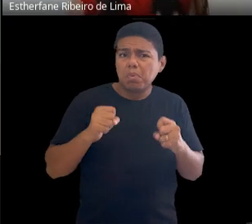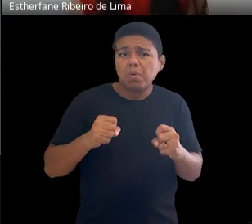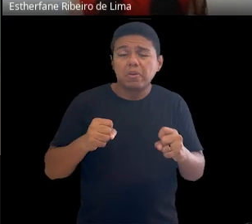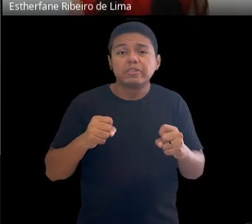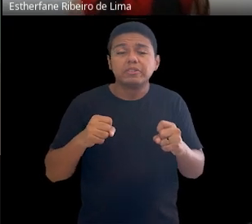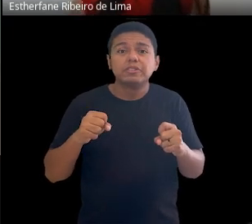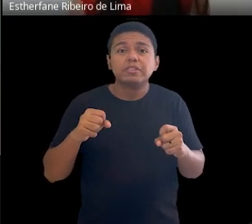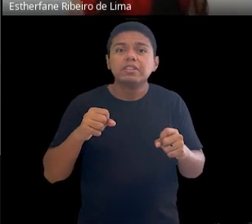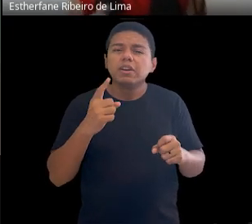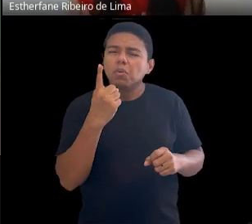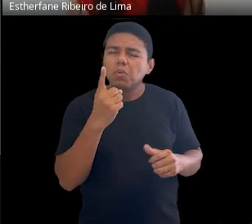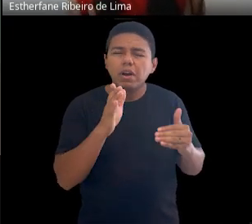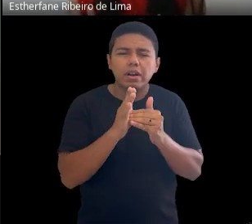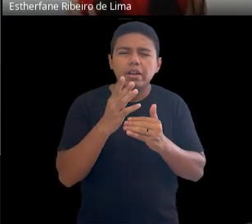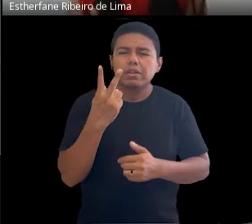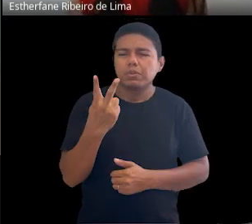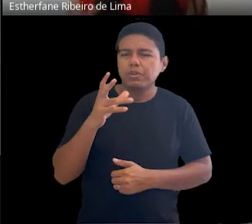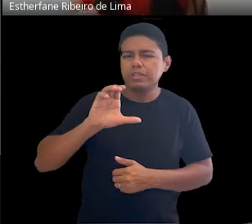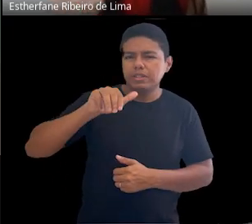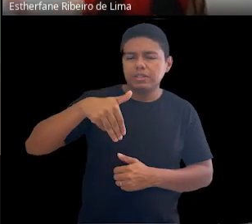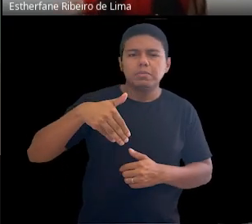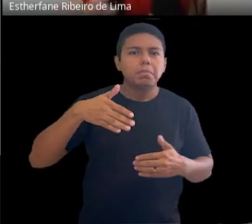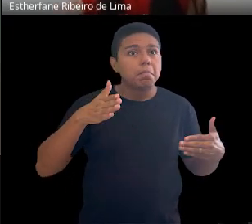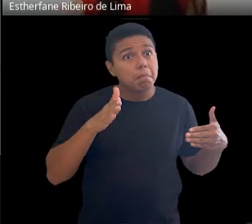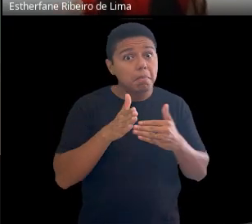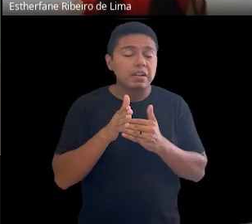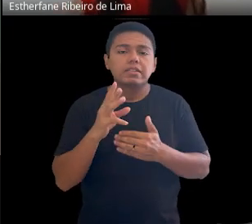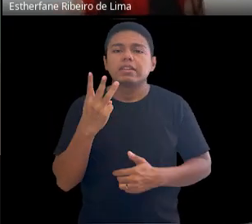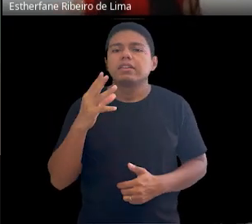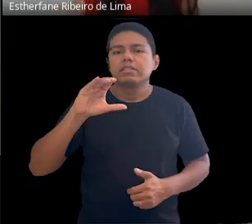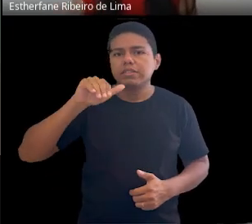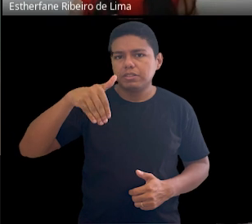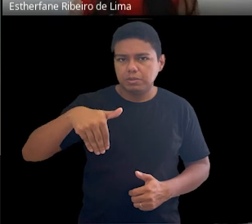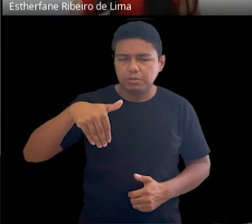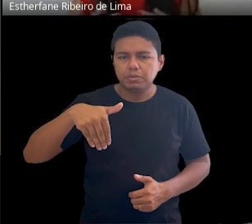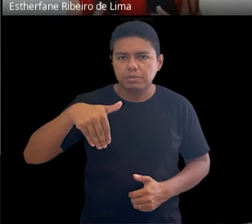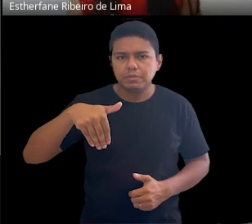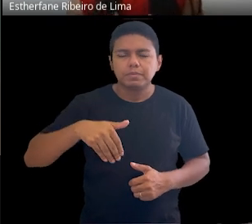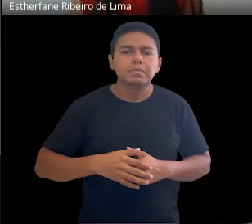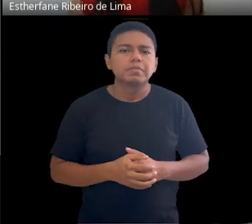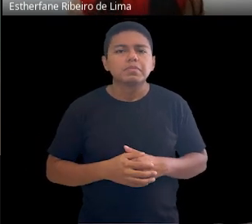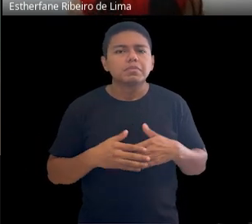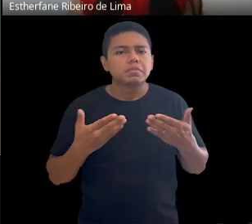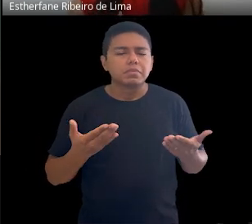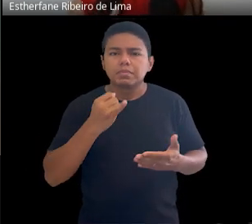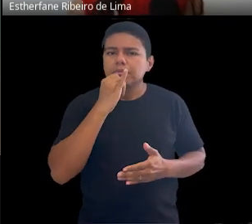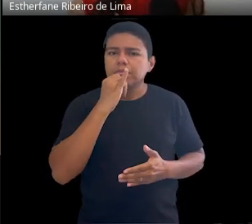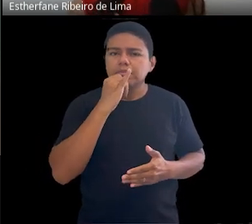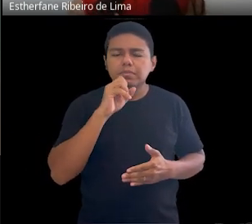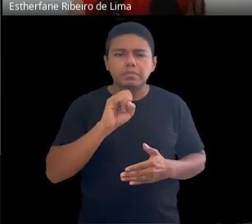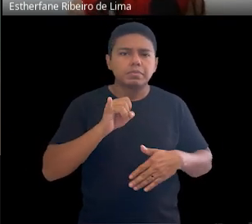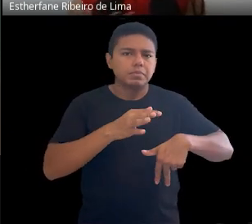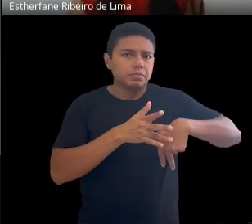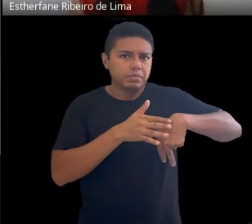2 centímetros, no máximo 3 centímetros acima. Então, por exemplo, se o paciente encontra-se com